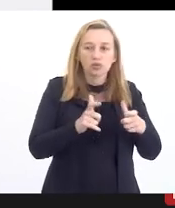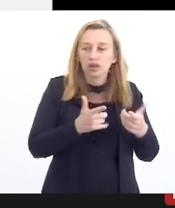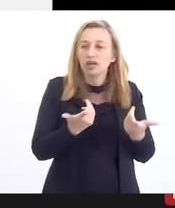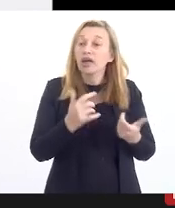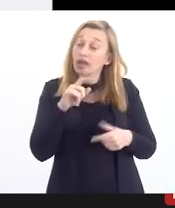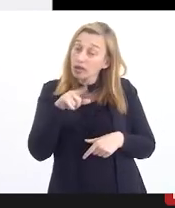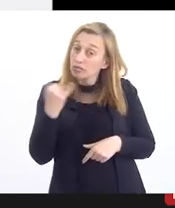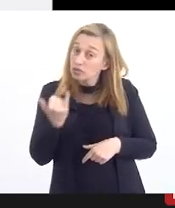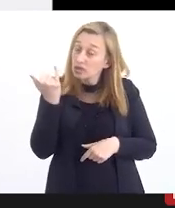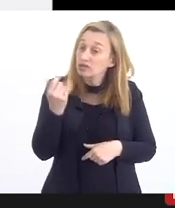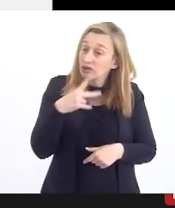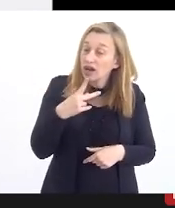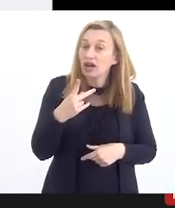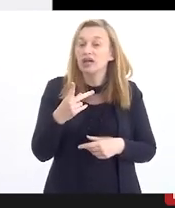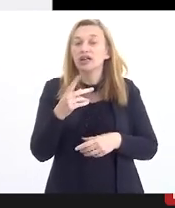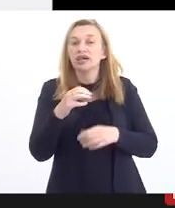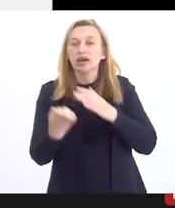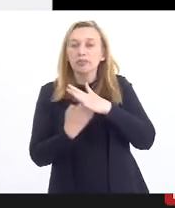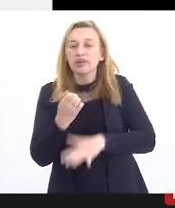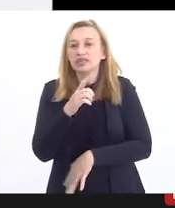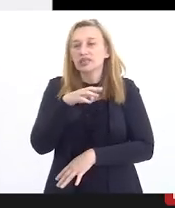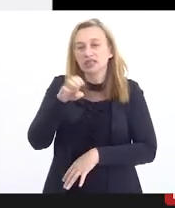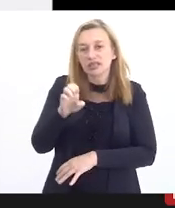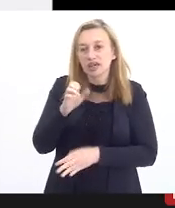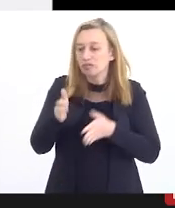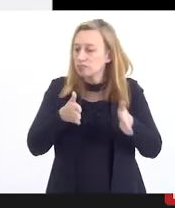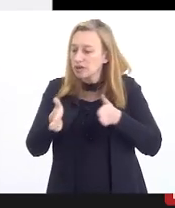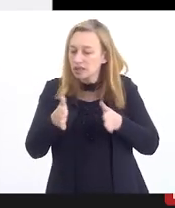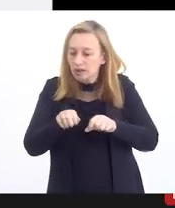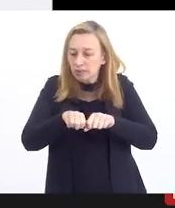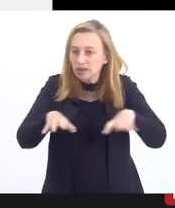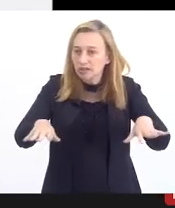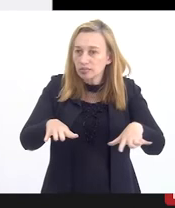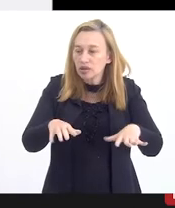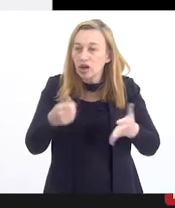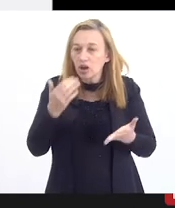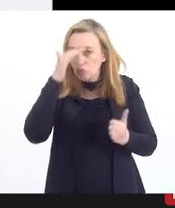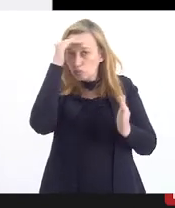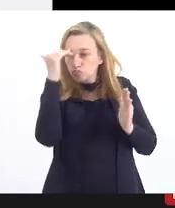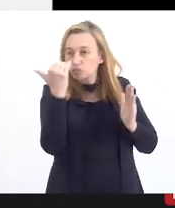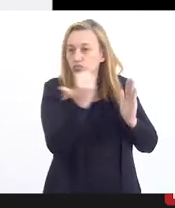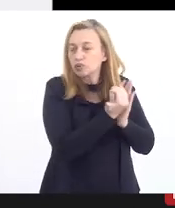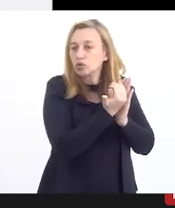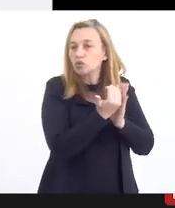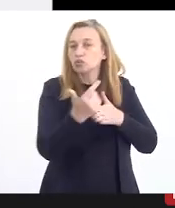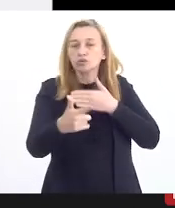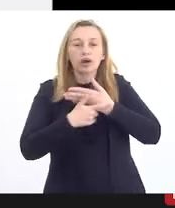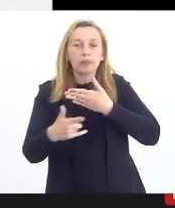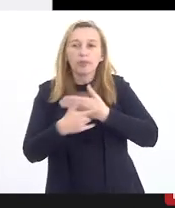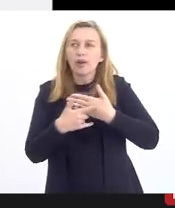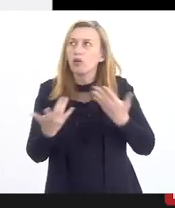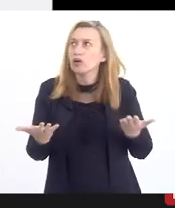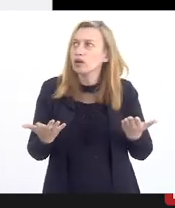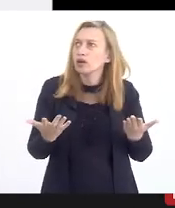isso, que a CEDAE, durante a pandemia, ela cumpriu um papel que até então